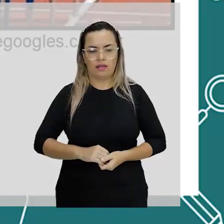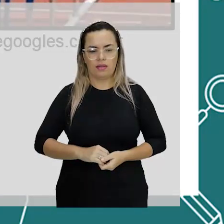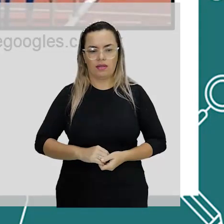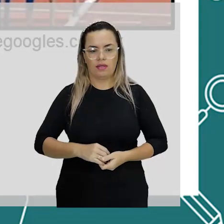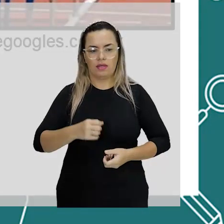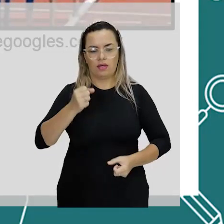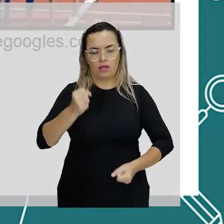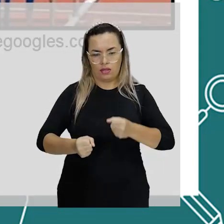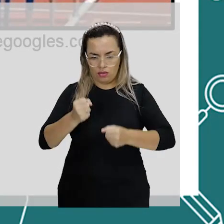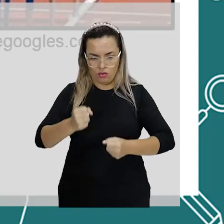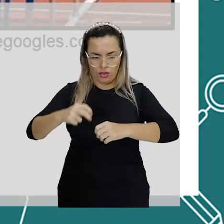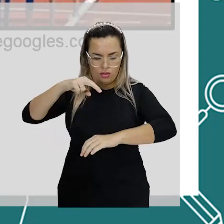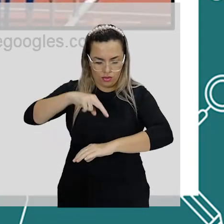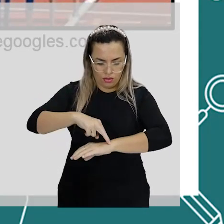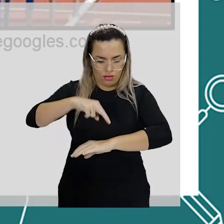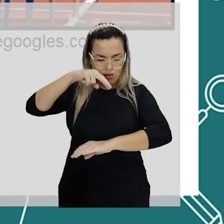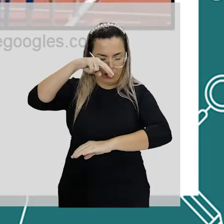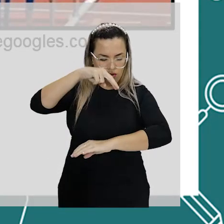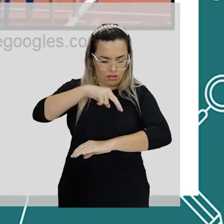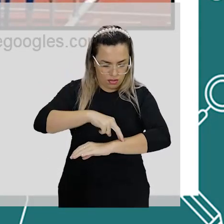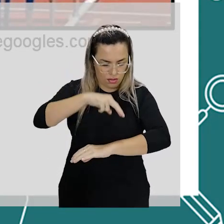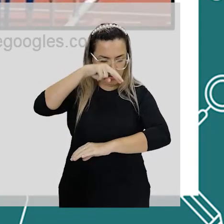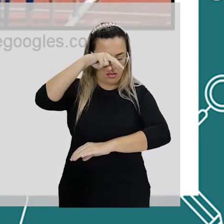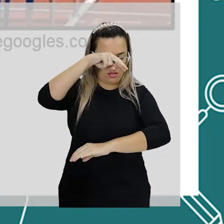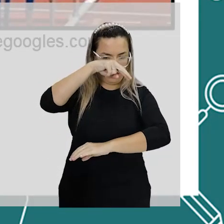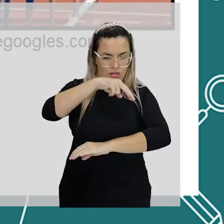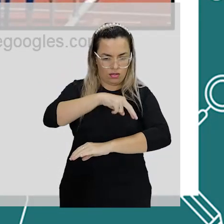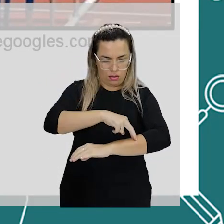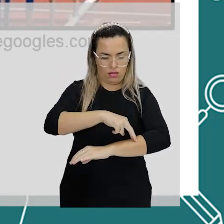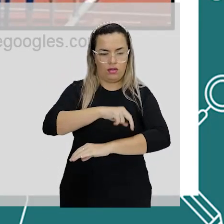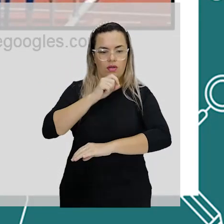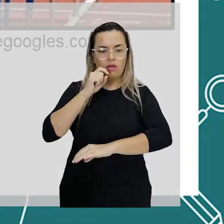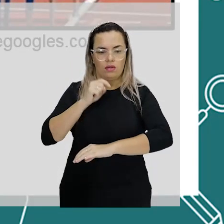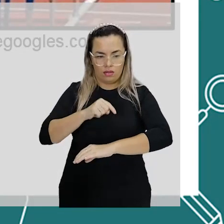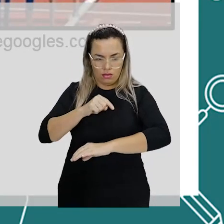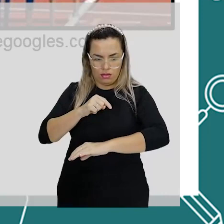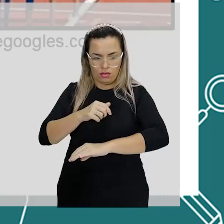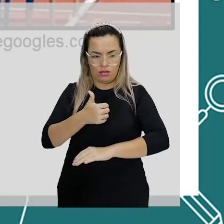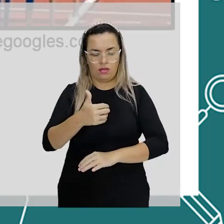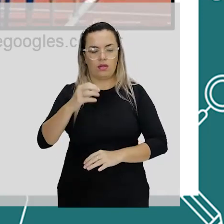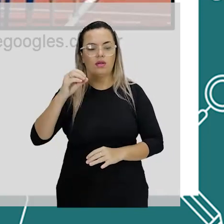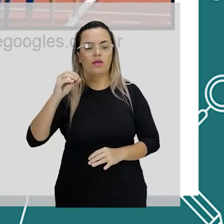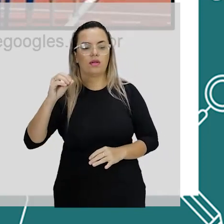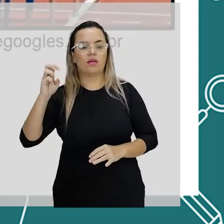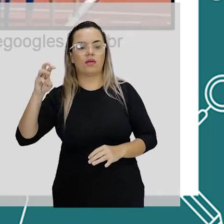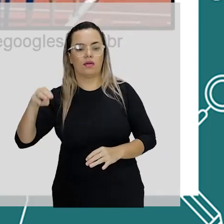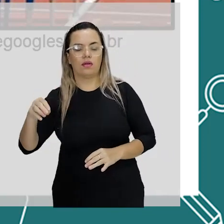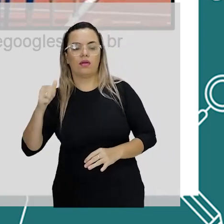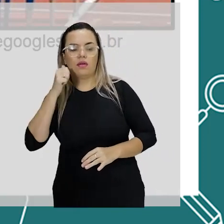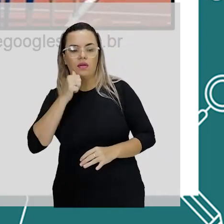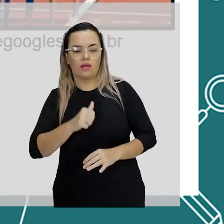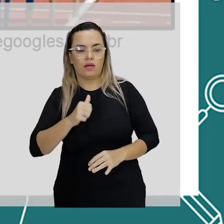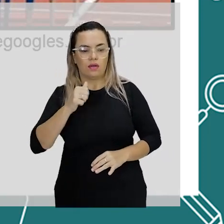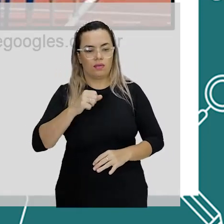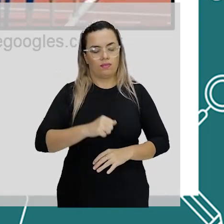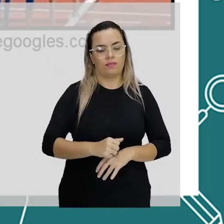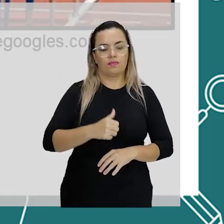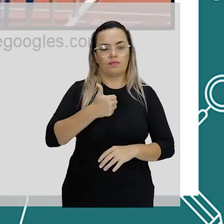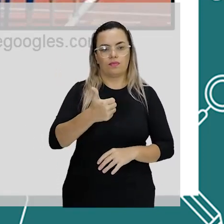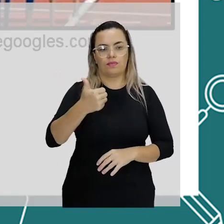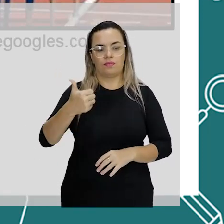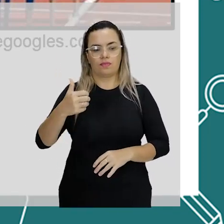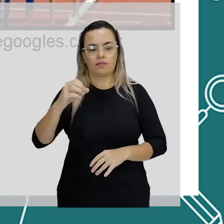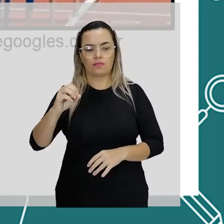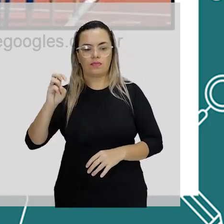Corridas com barreiras. Nós temos aqui, ó, 100 metros feminino, 110 metros